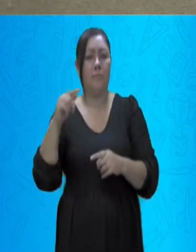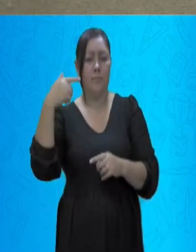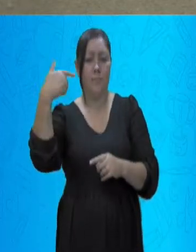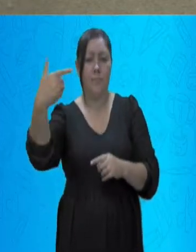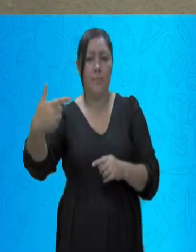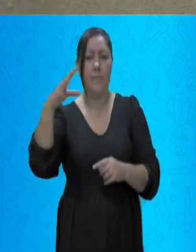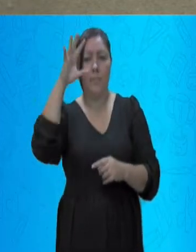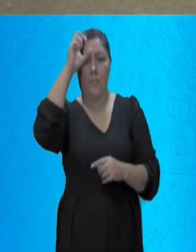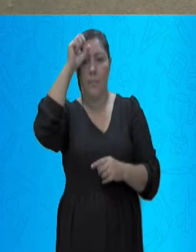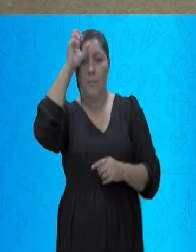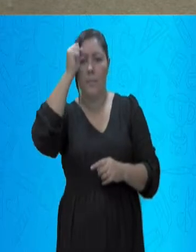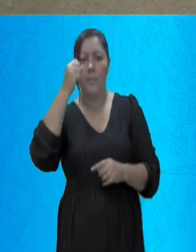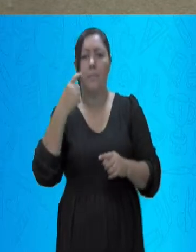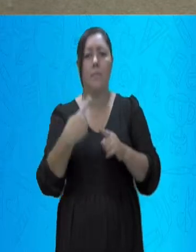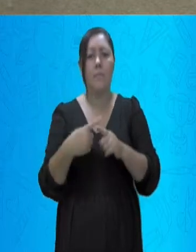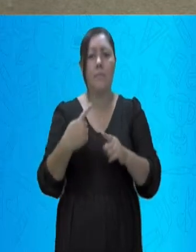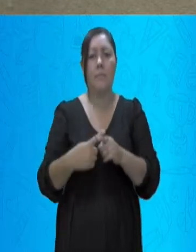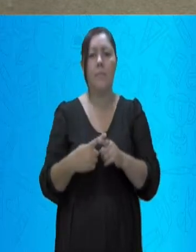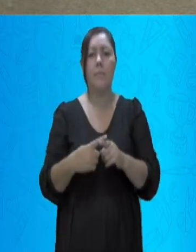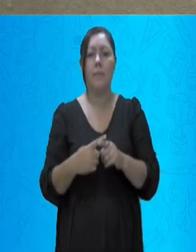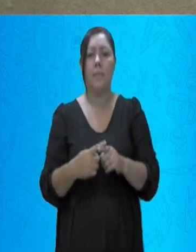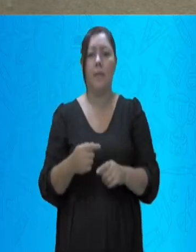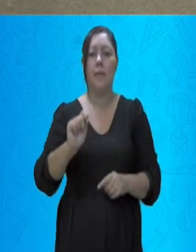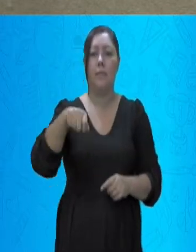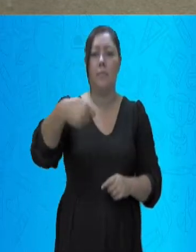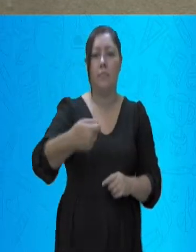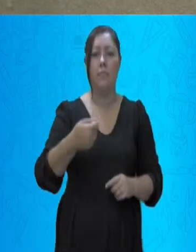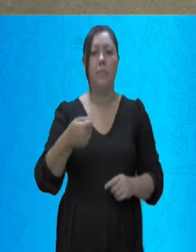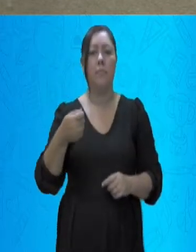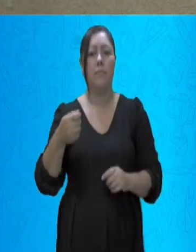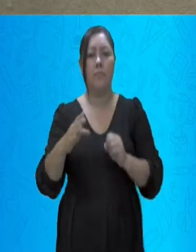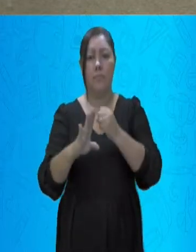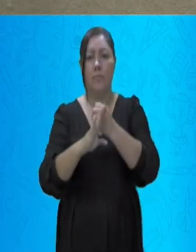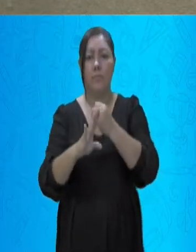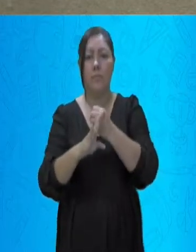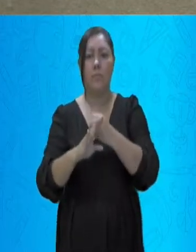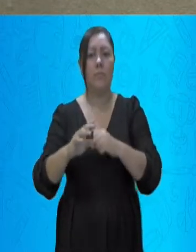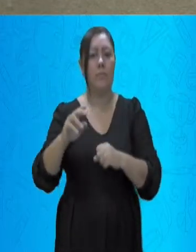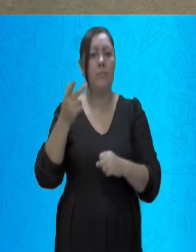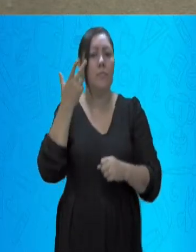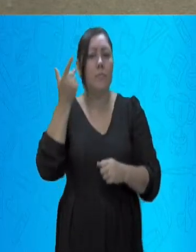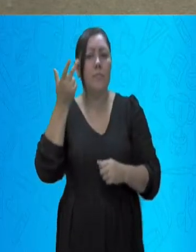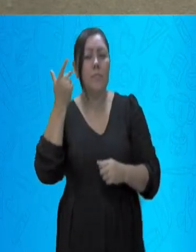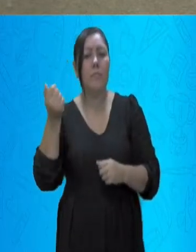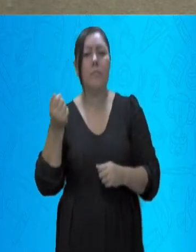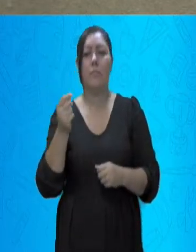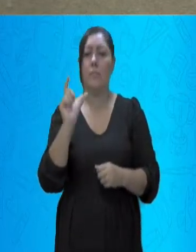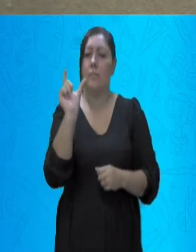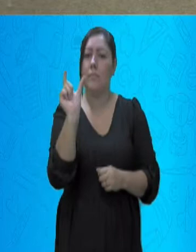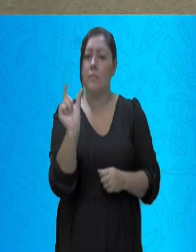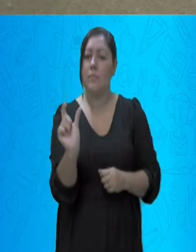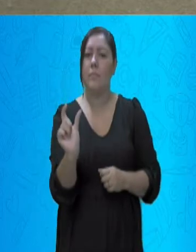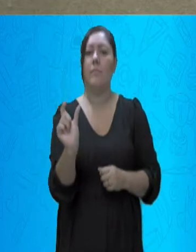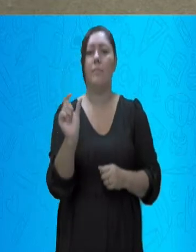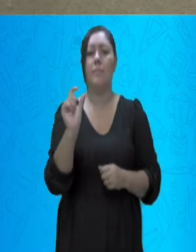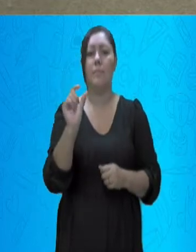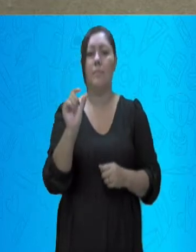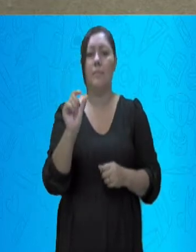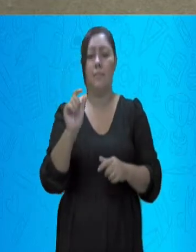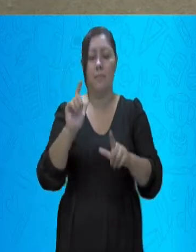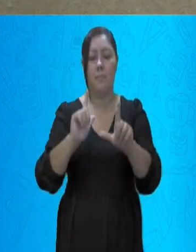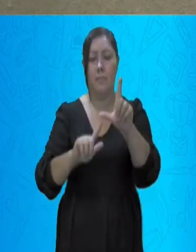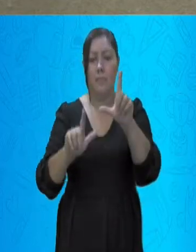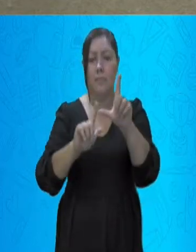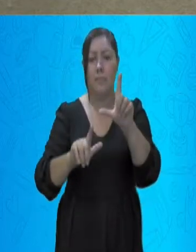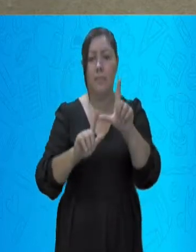letra minúscula. Então, por exemplo, vamos dar um exemplo aqui. O cachorro, quando eu olho para um